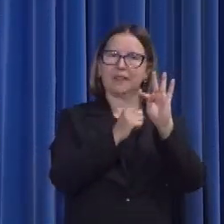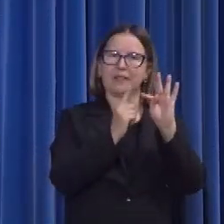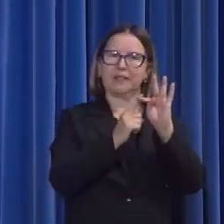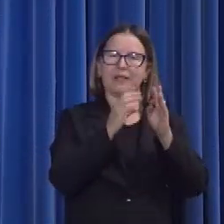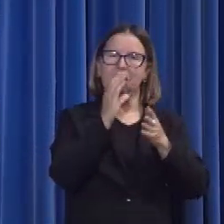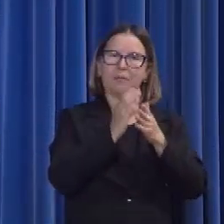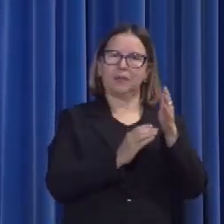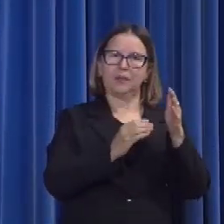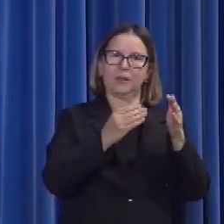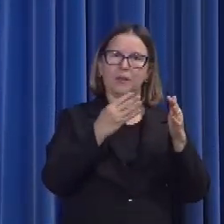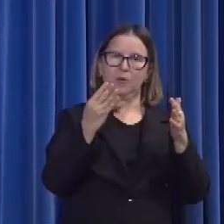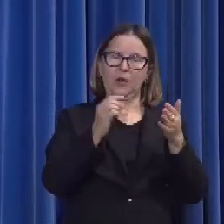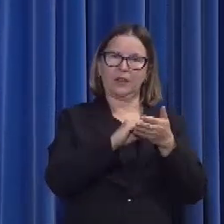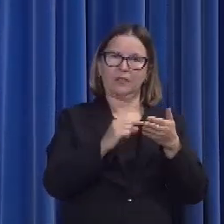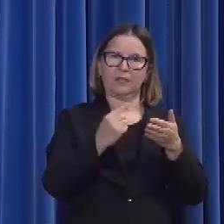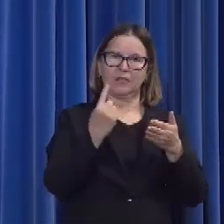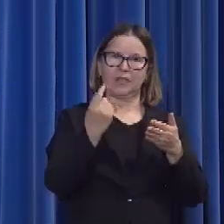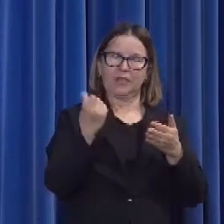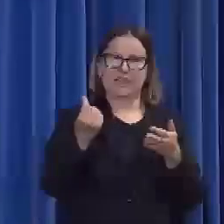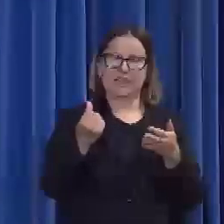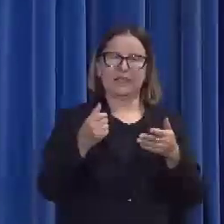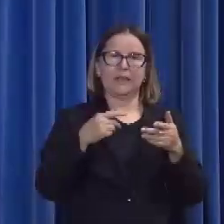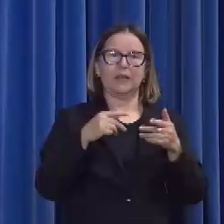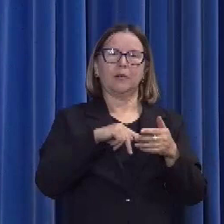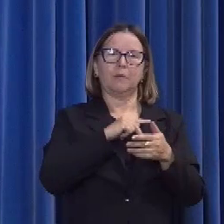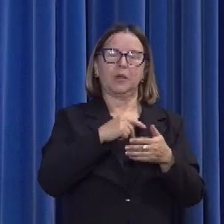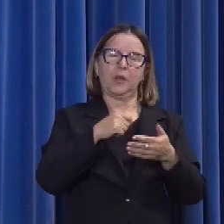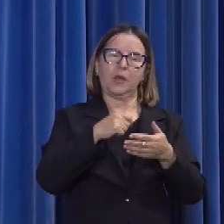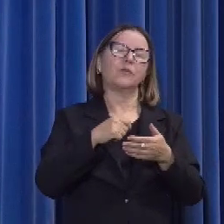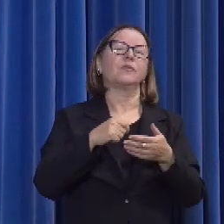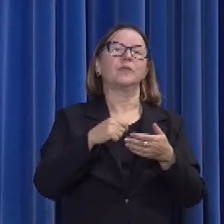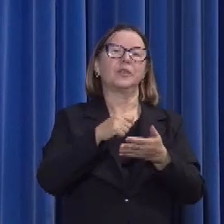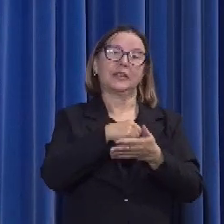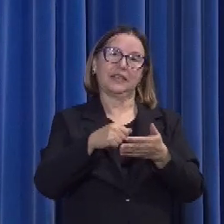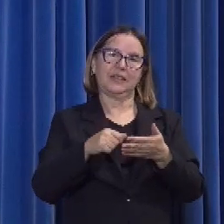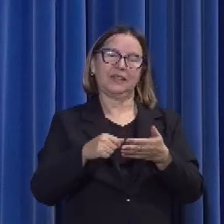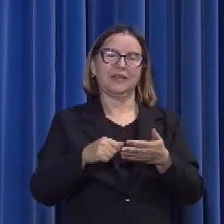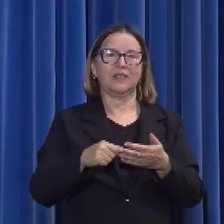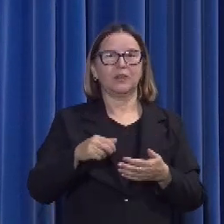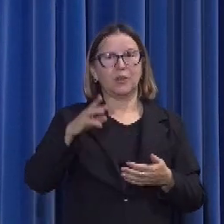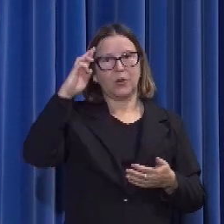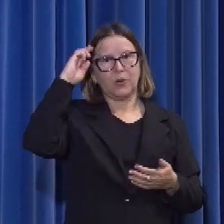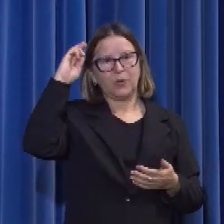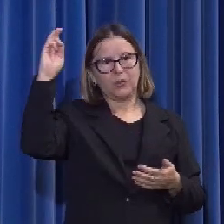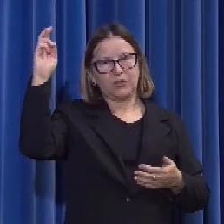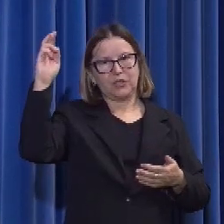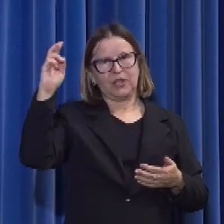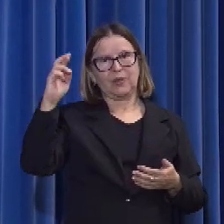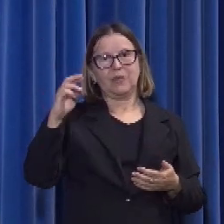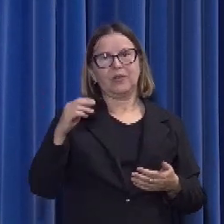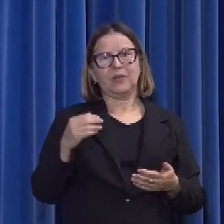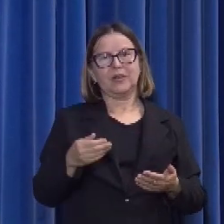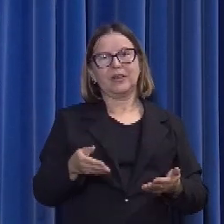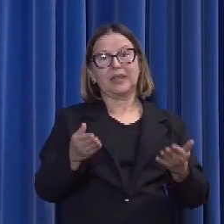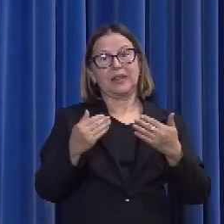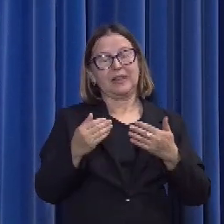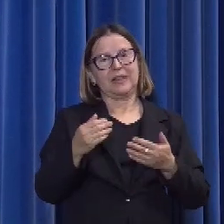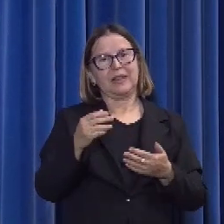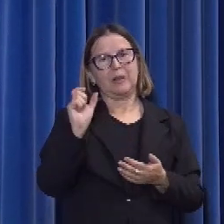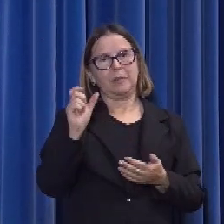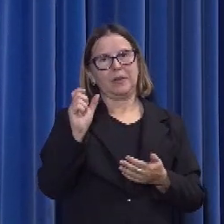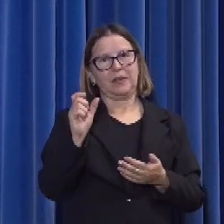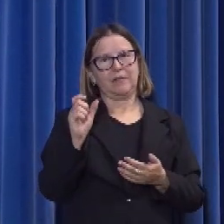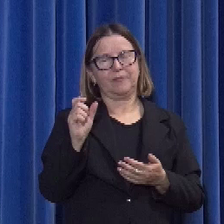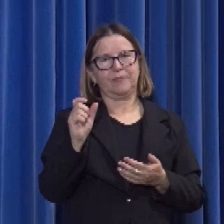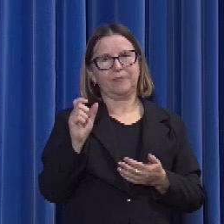Paulo continua dizendo assim, porquanto o Senhor mesmo dada a sua palavra de ordem, e ouvida a voz do